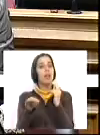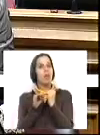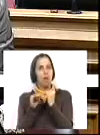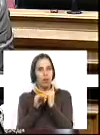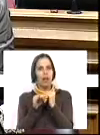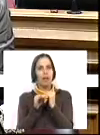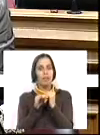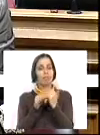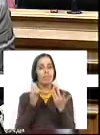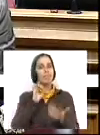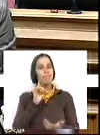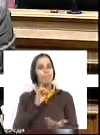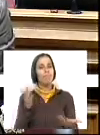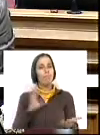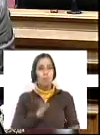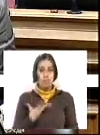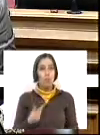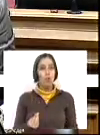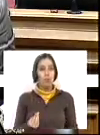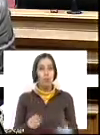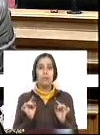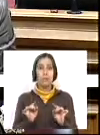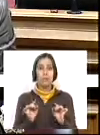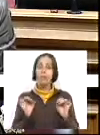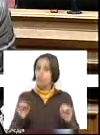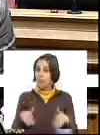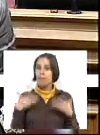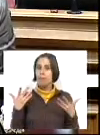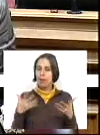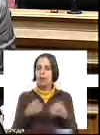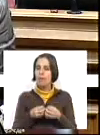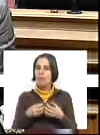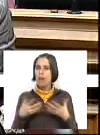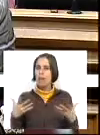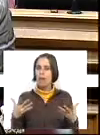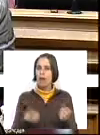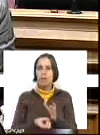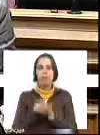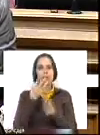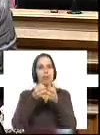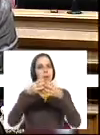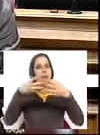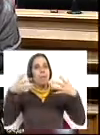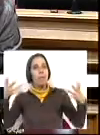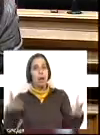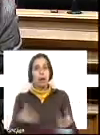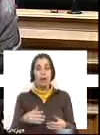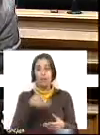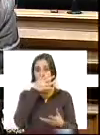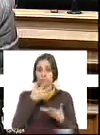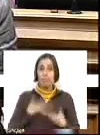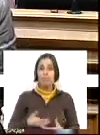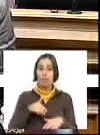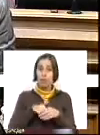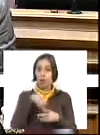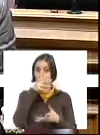igualdade. Importa que no mundo esses princípios cresçam e floresçam. Os votos de pesar,